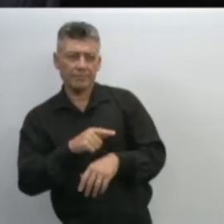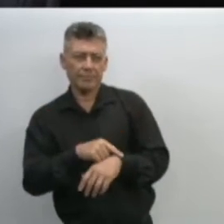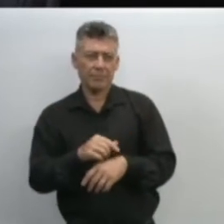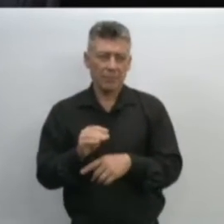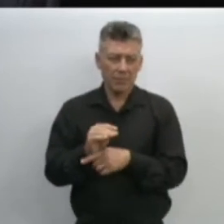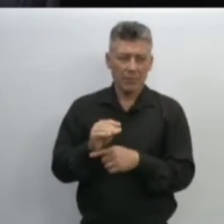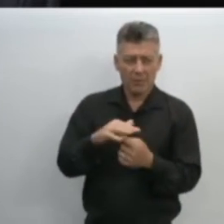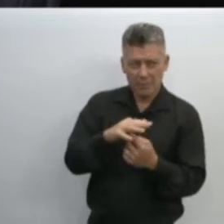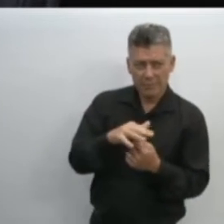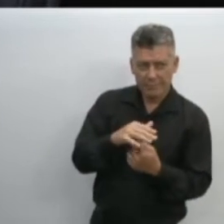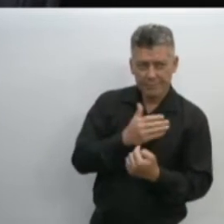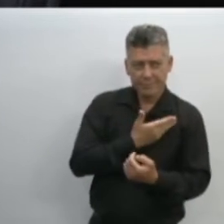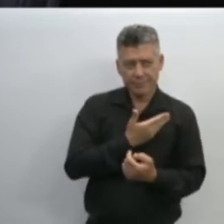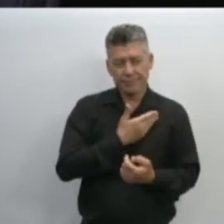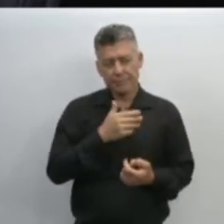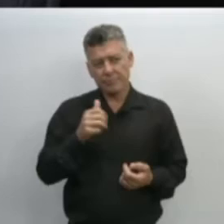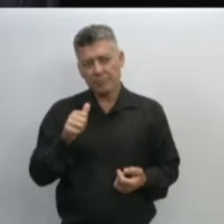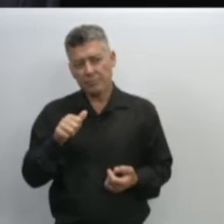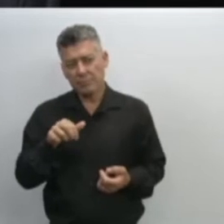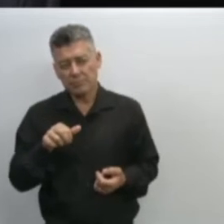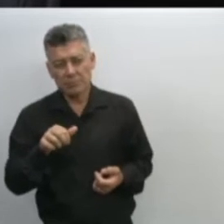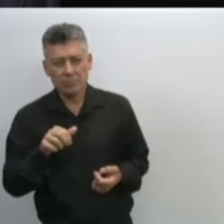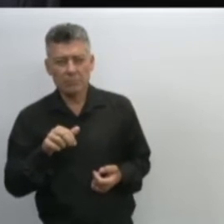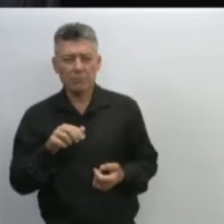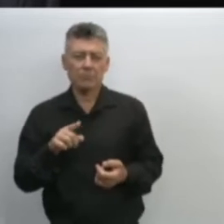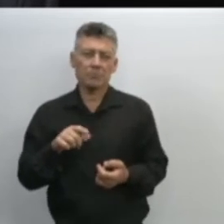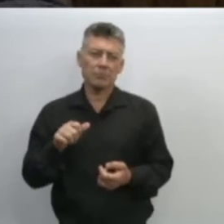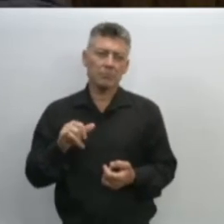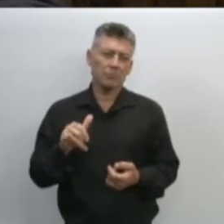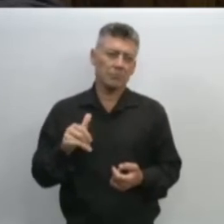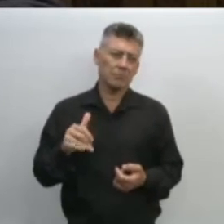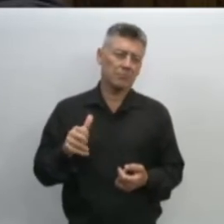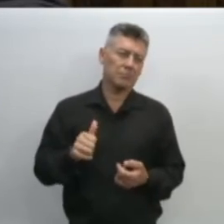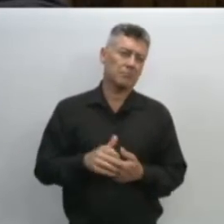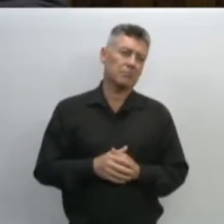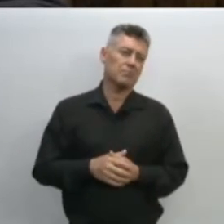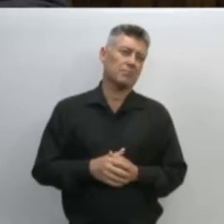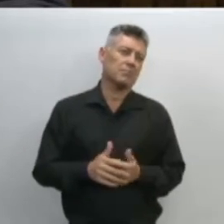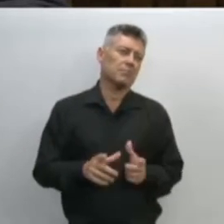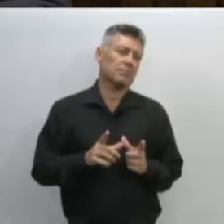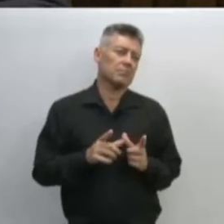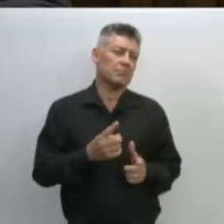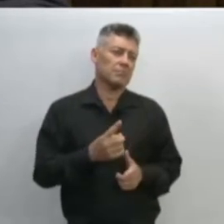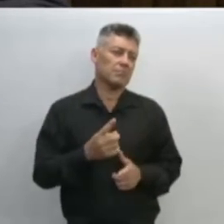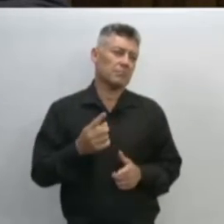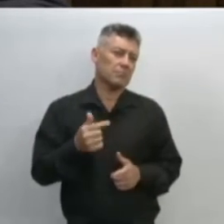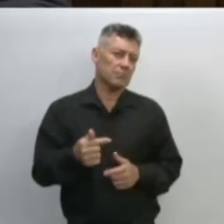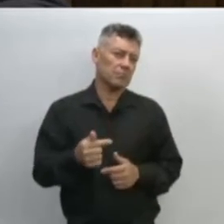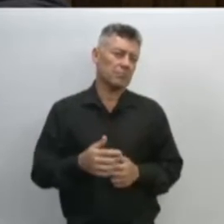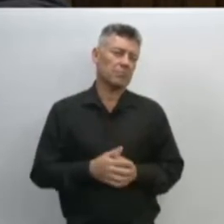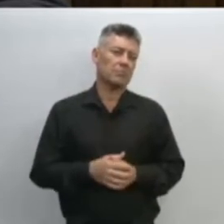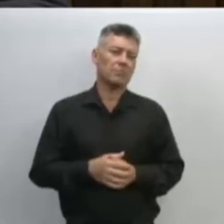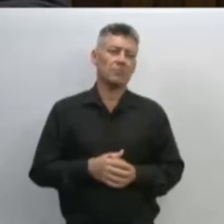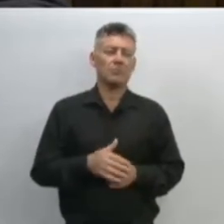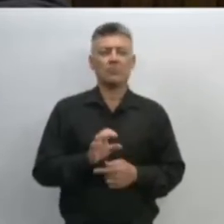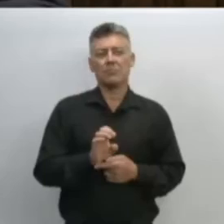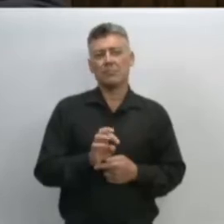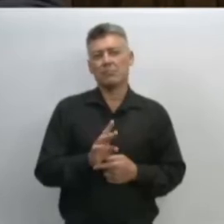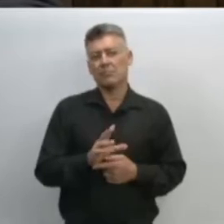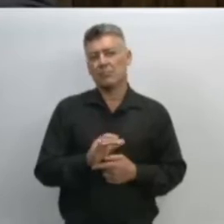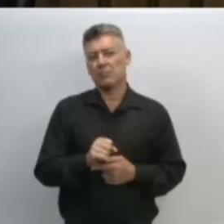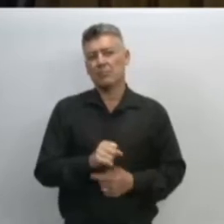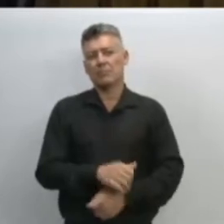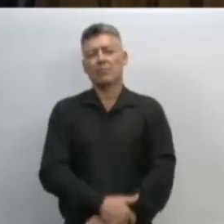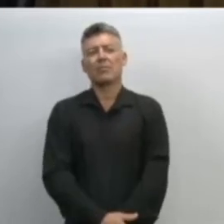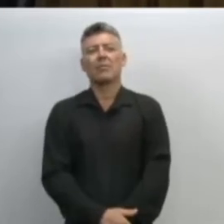essa praça da nossa amiga Maraísa. Muito obrigado, vereadores. Projeto de Lei 117/2022, vereador Hermes Câmara.